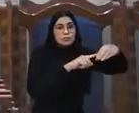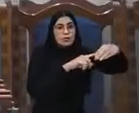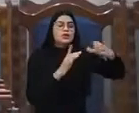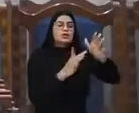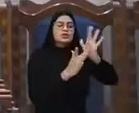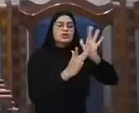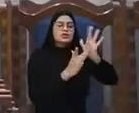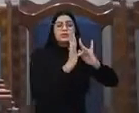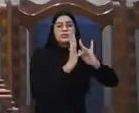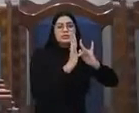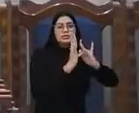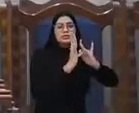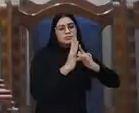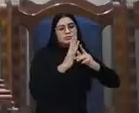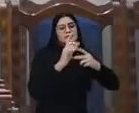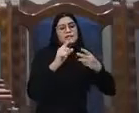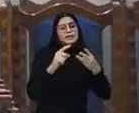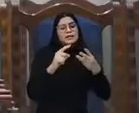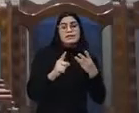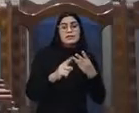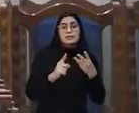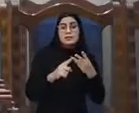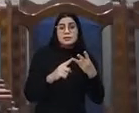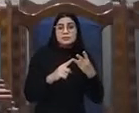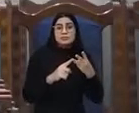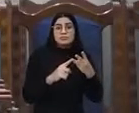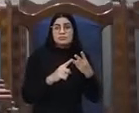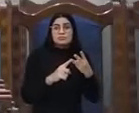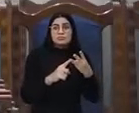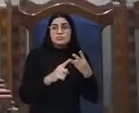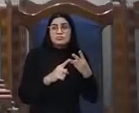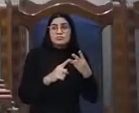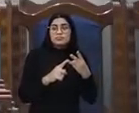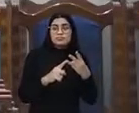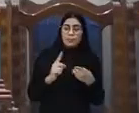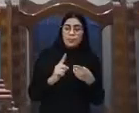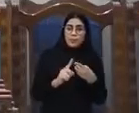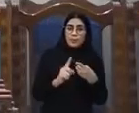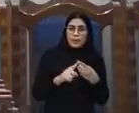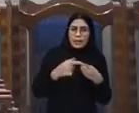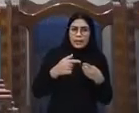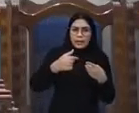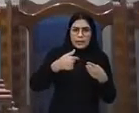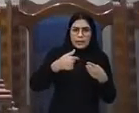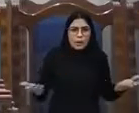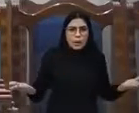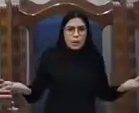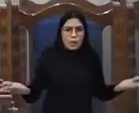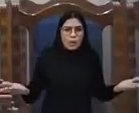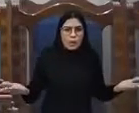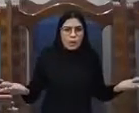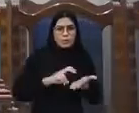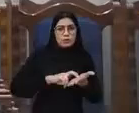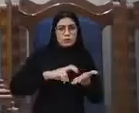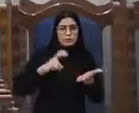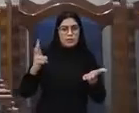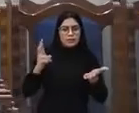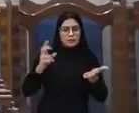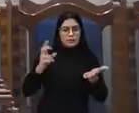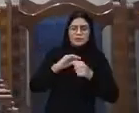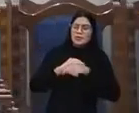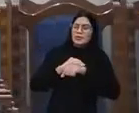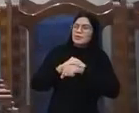Terceiro, eu tenho outro motivo para dizer, é que eu, hoje de manhã, quando acordei, conversei